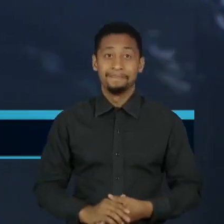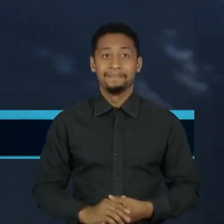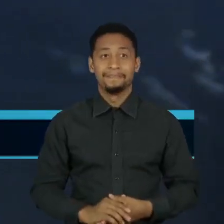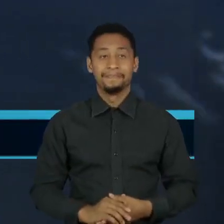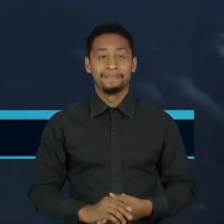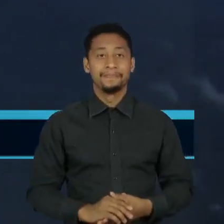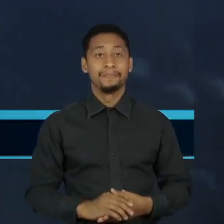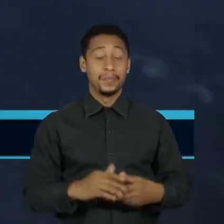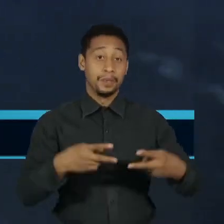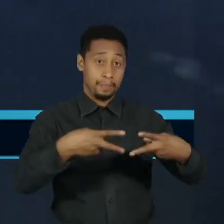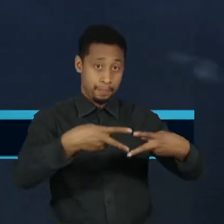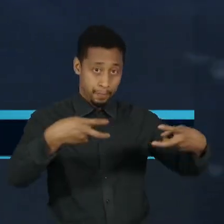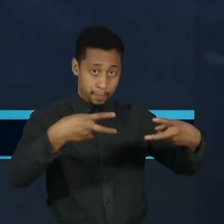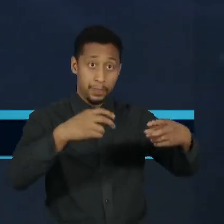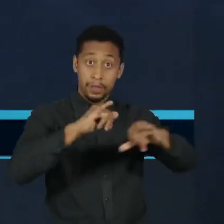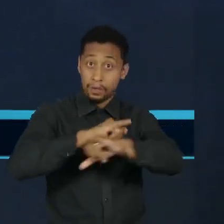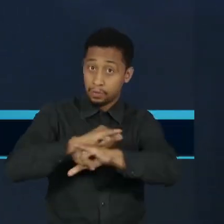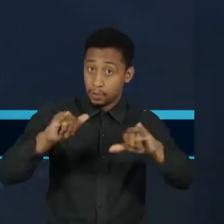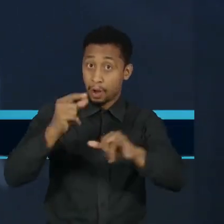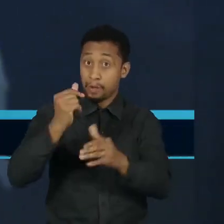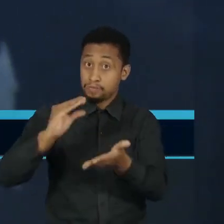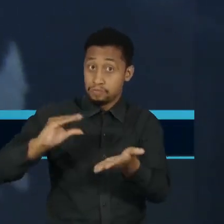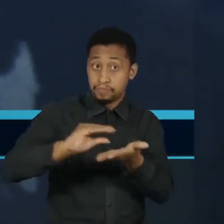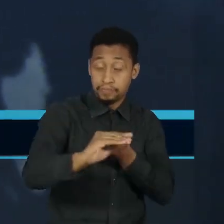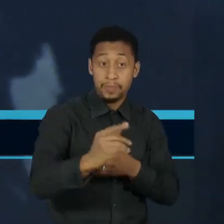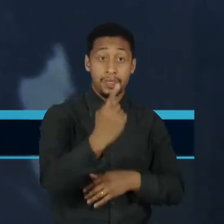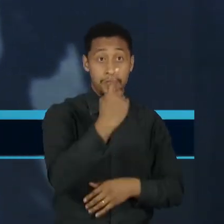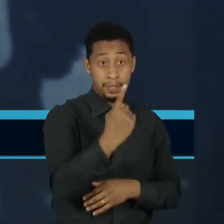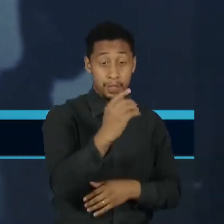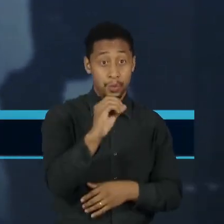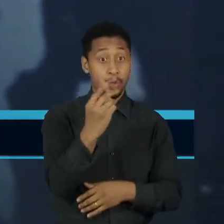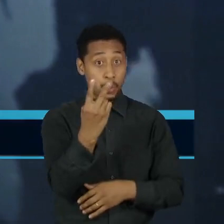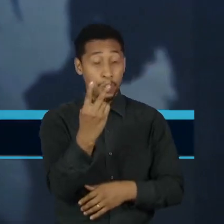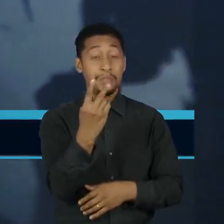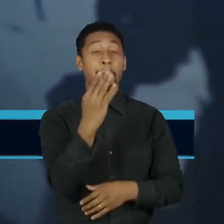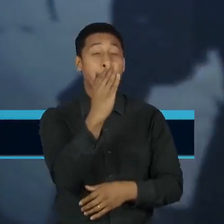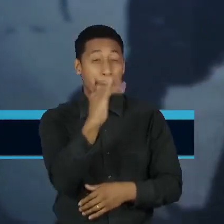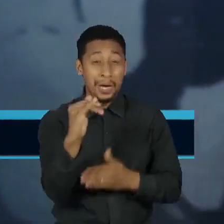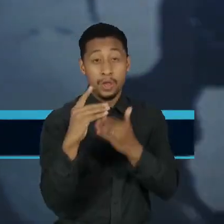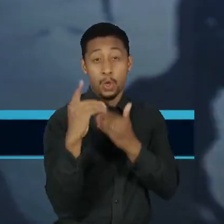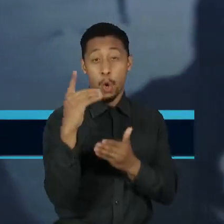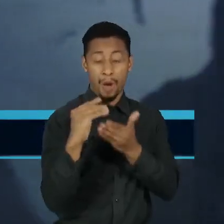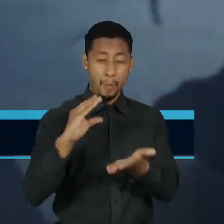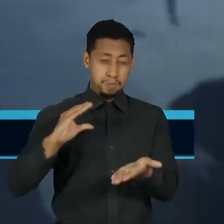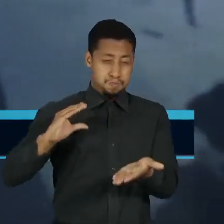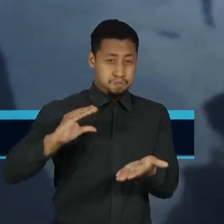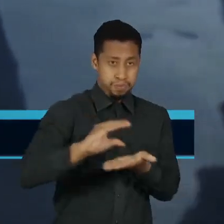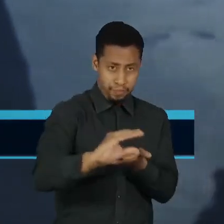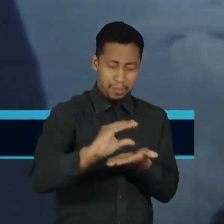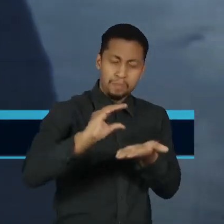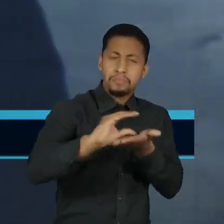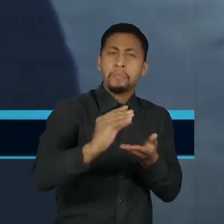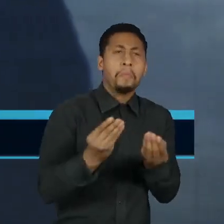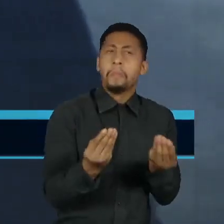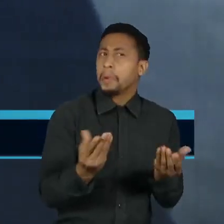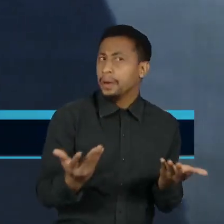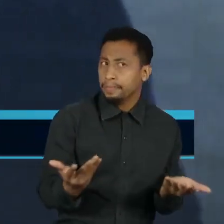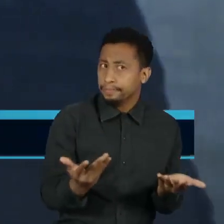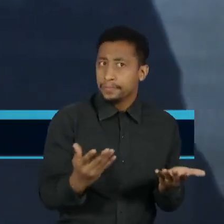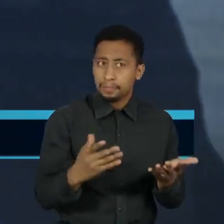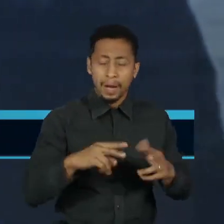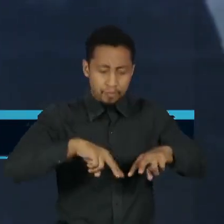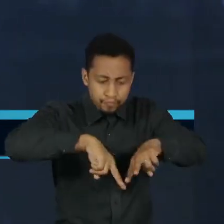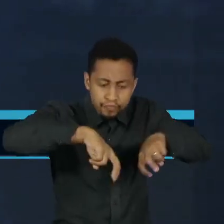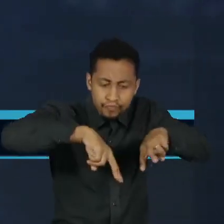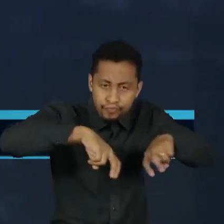A Petrobras anunciou investimento de 102 bilhões de dólares. A maior fatia será para exploração e produção de petróleo.